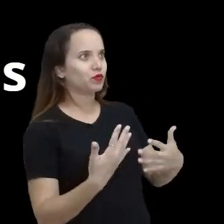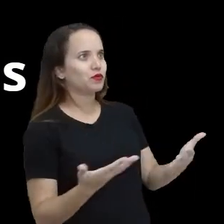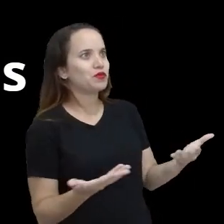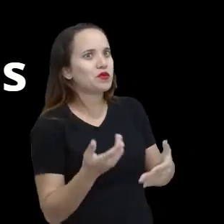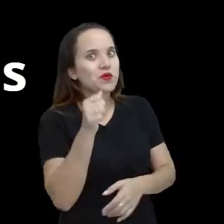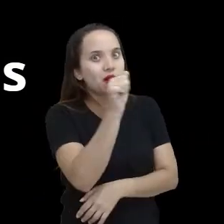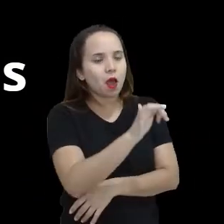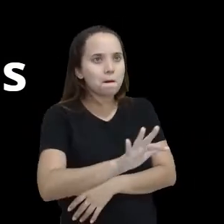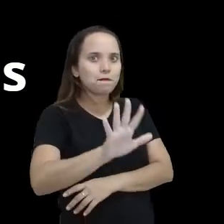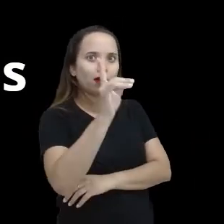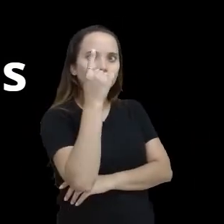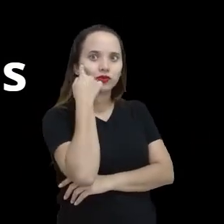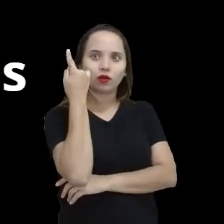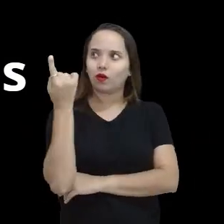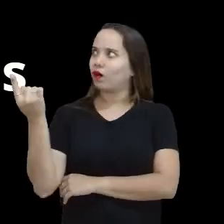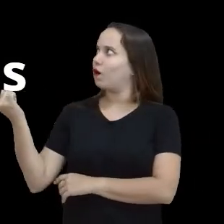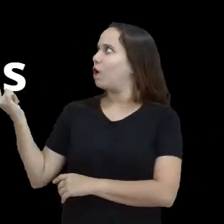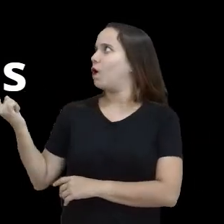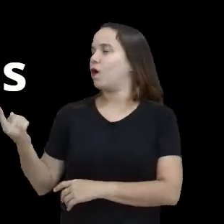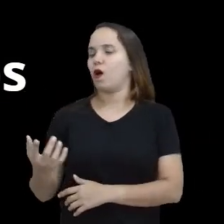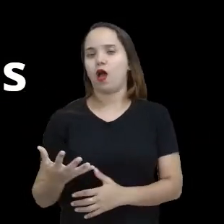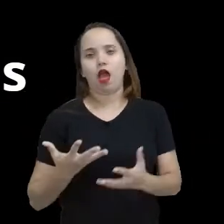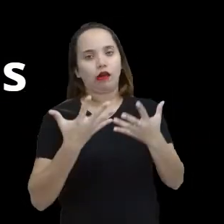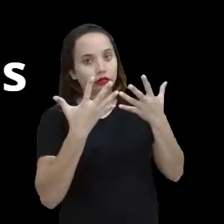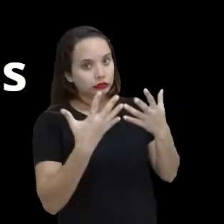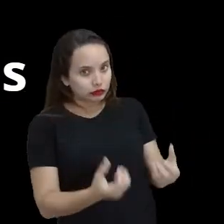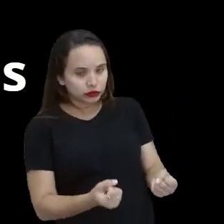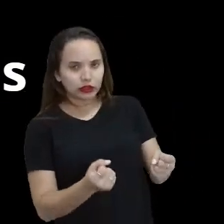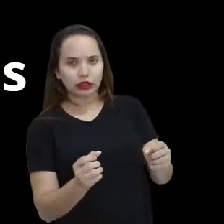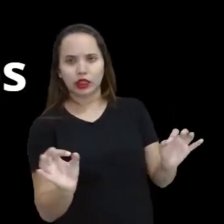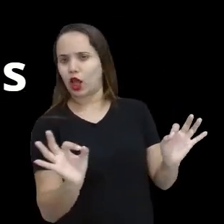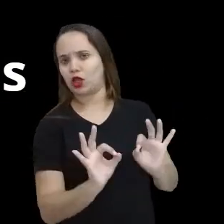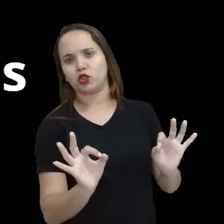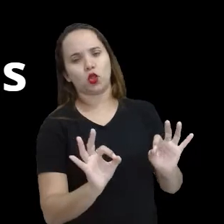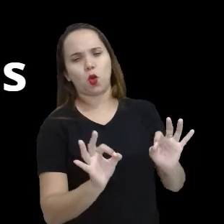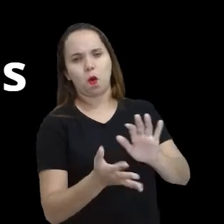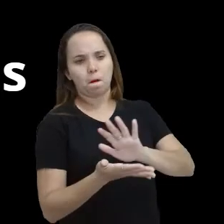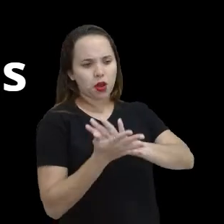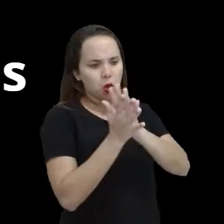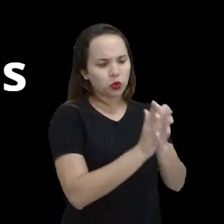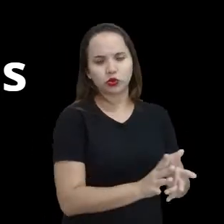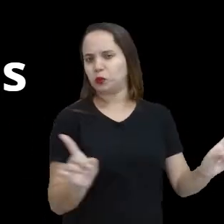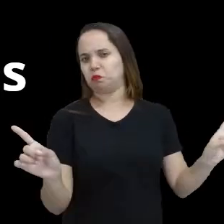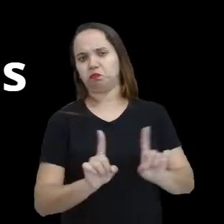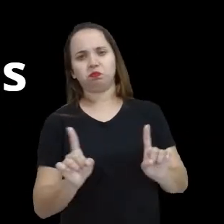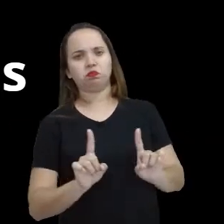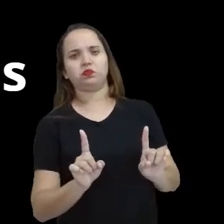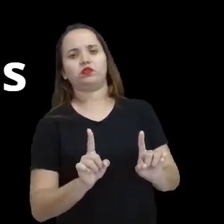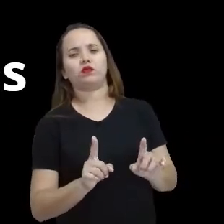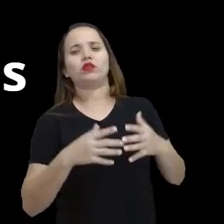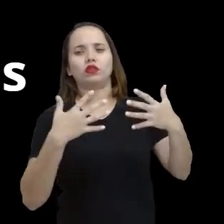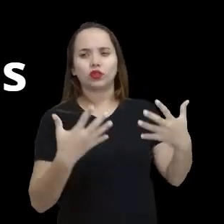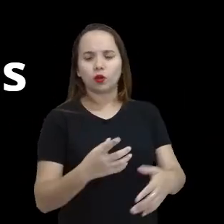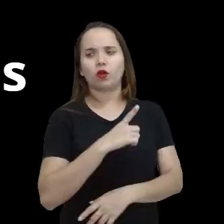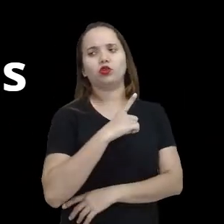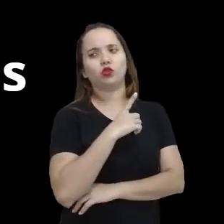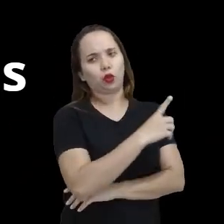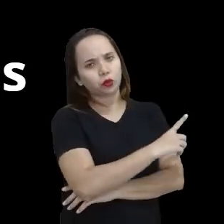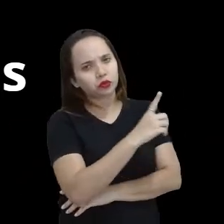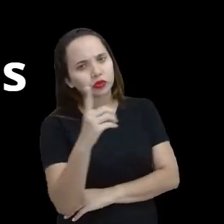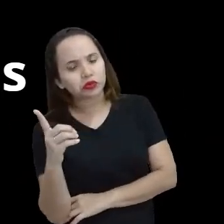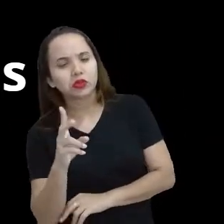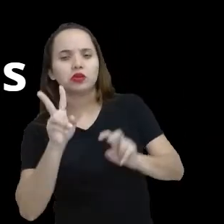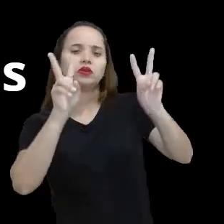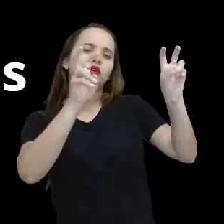só, tolerância zero para os intolerantes. A gente falou na aula toda sobre tolerância, que tem um dia sobre